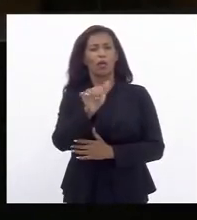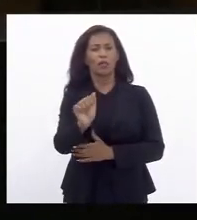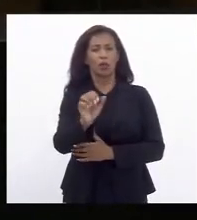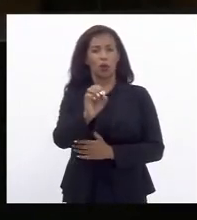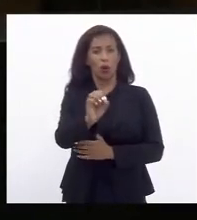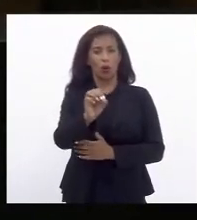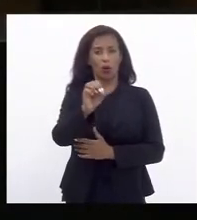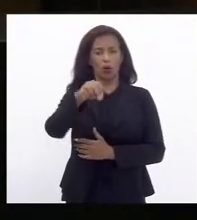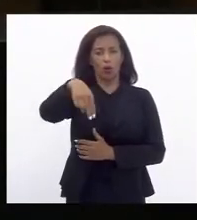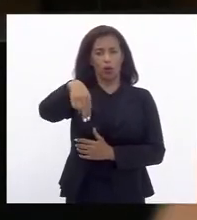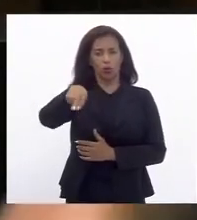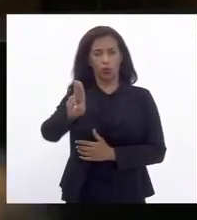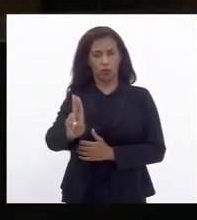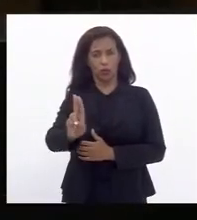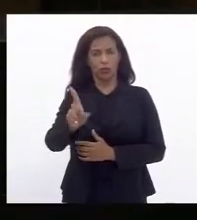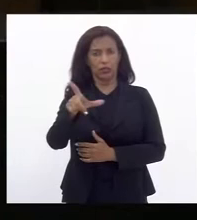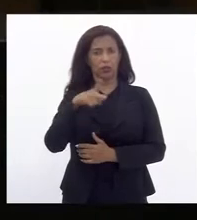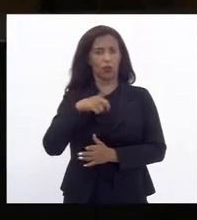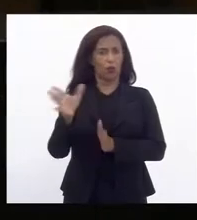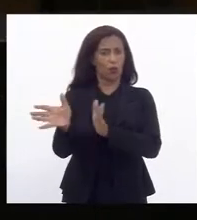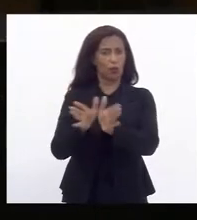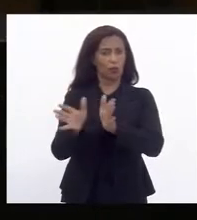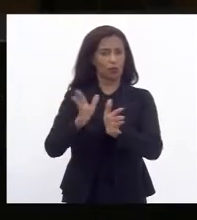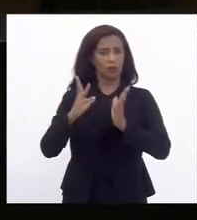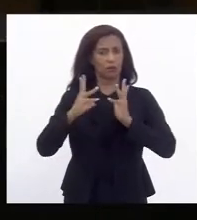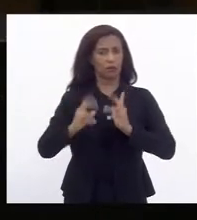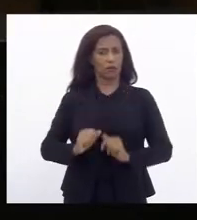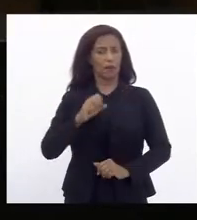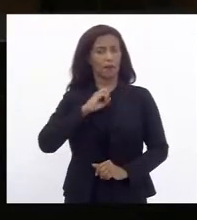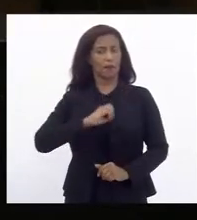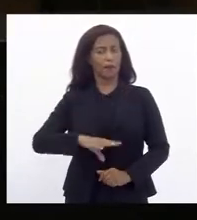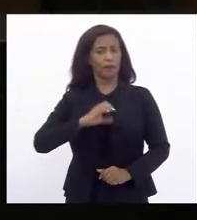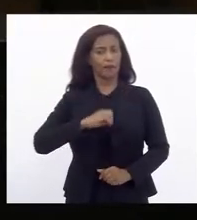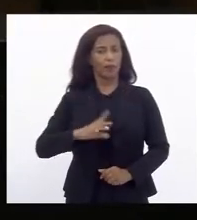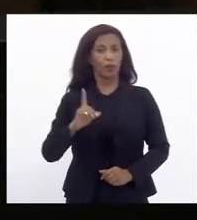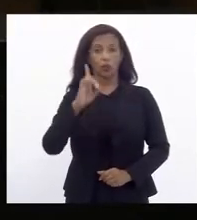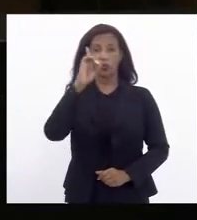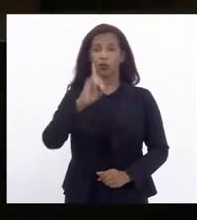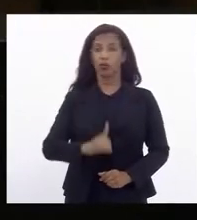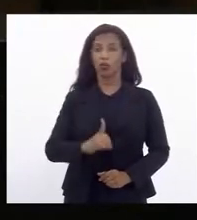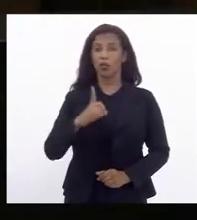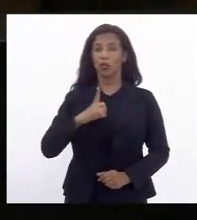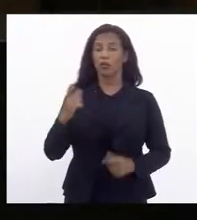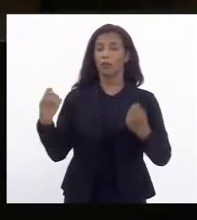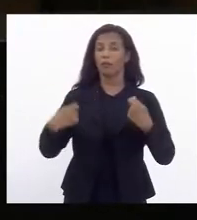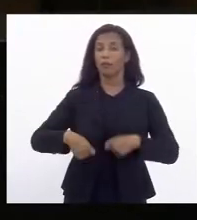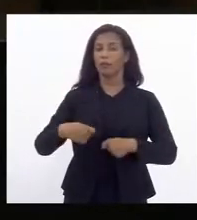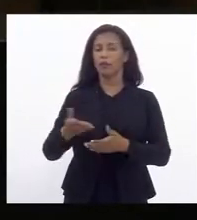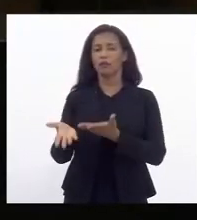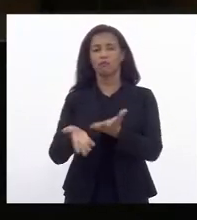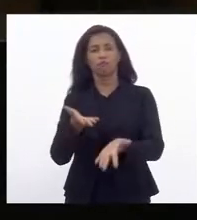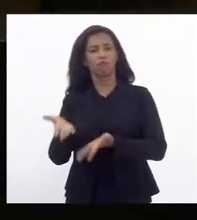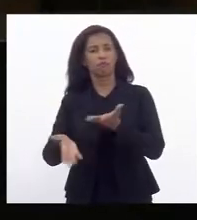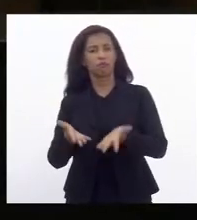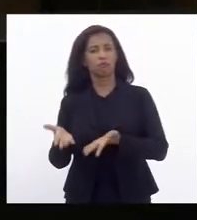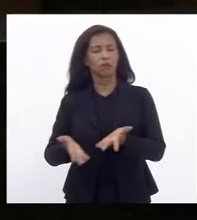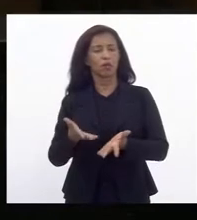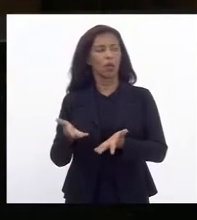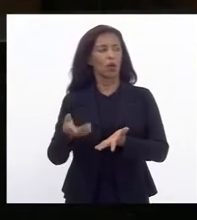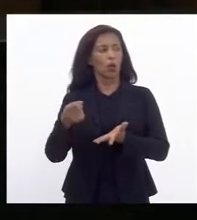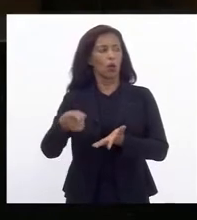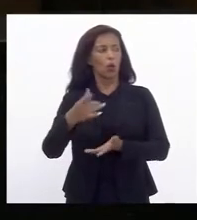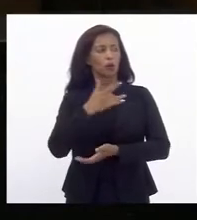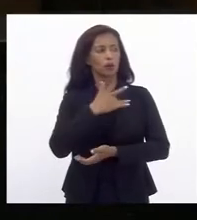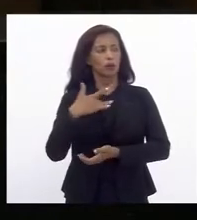Unidas considera o acesso à higiene menstrual um direito que precisa ser tratado como uma questão